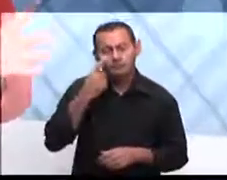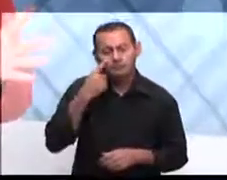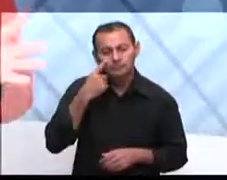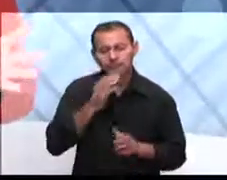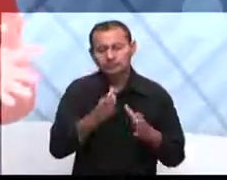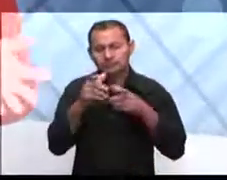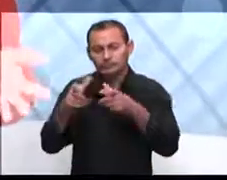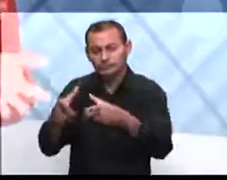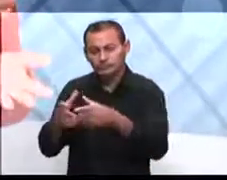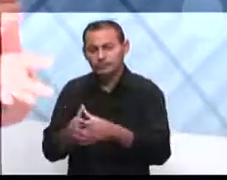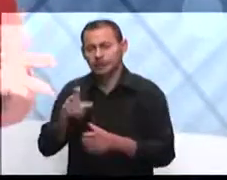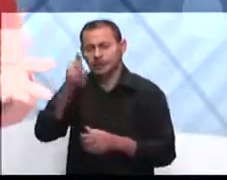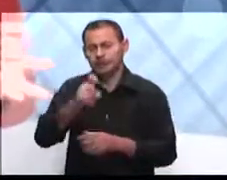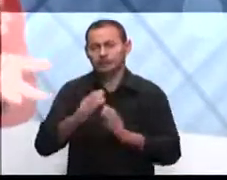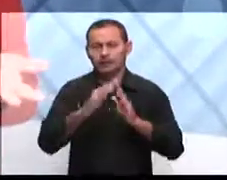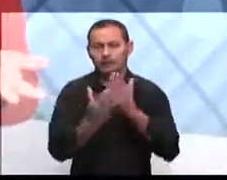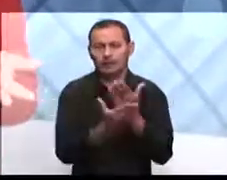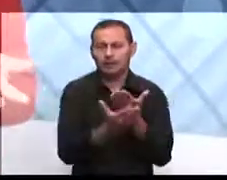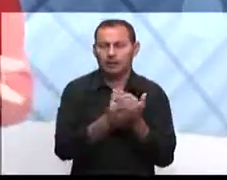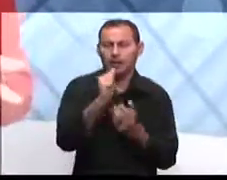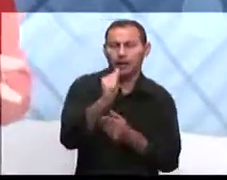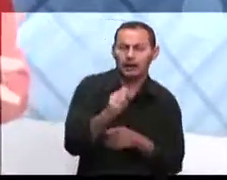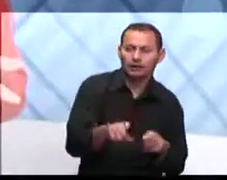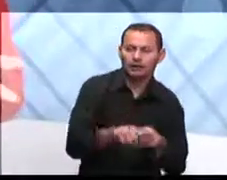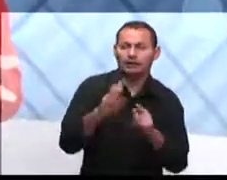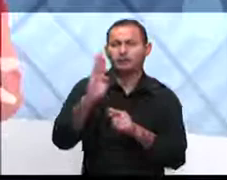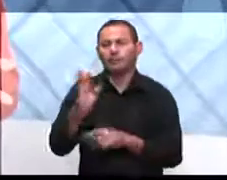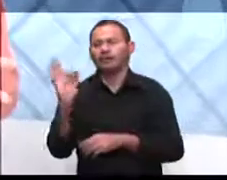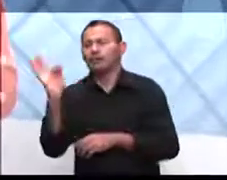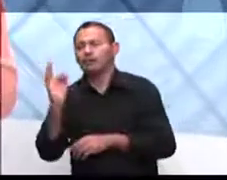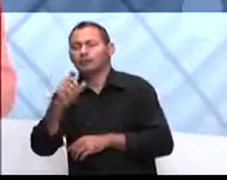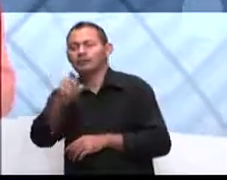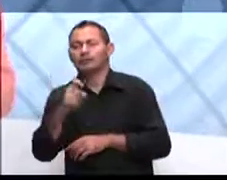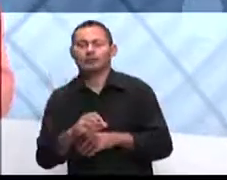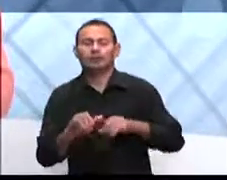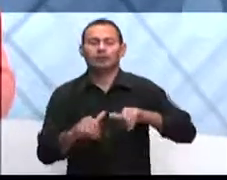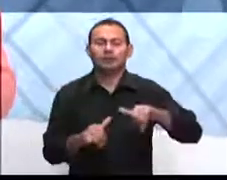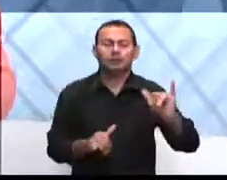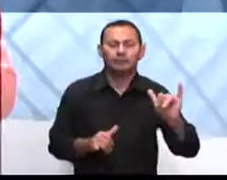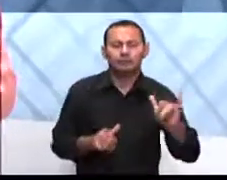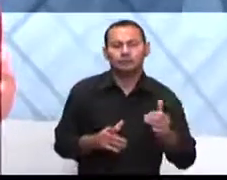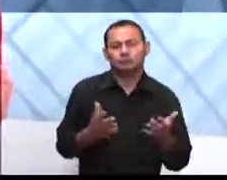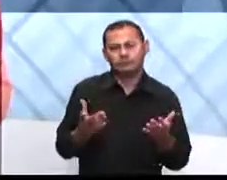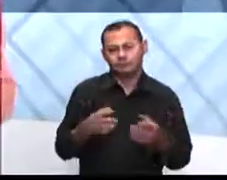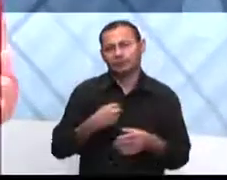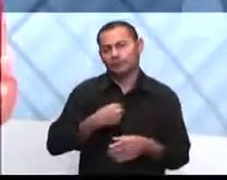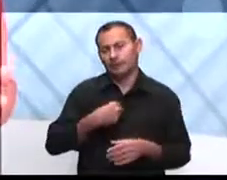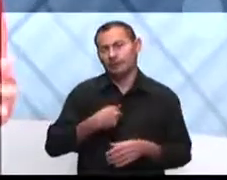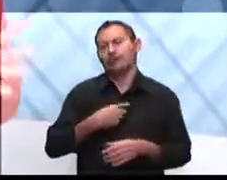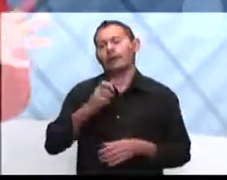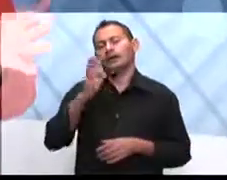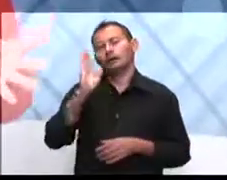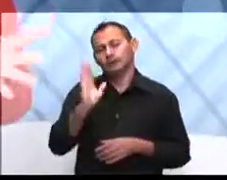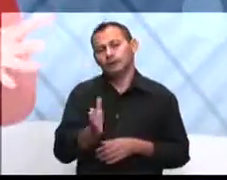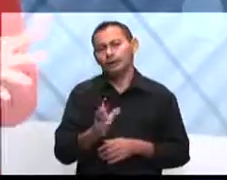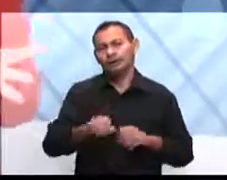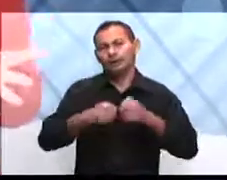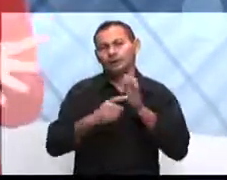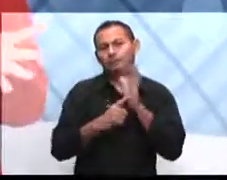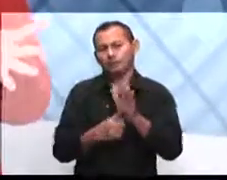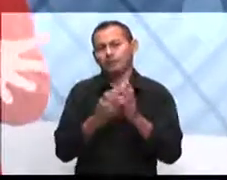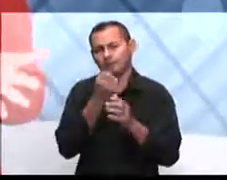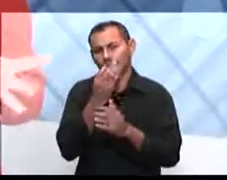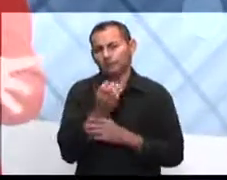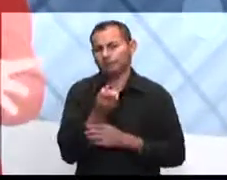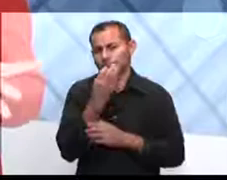uma parcela, seja na escola A, na escola B, faculdade X e Y, isso para mim vai já dar